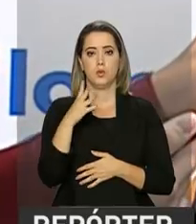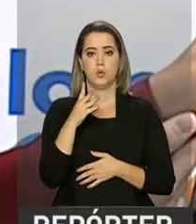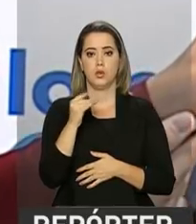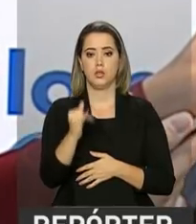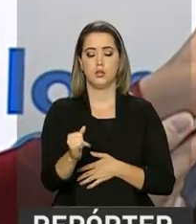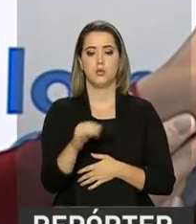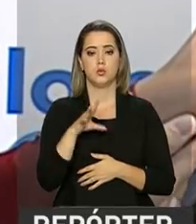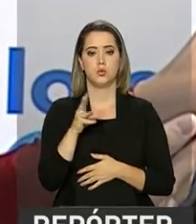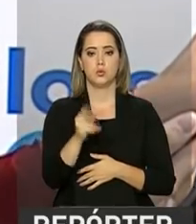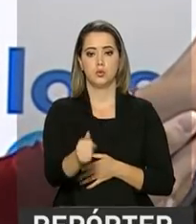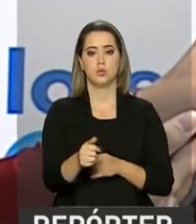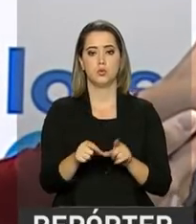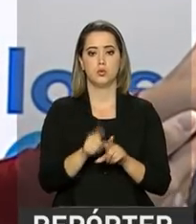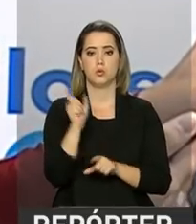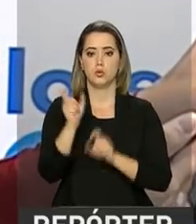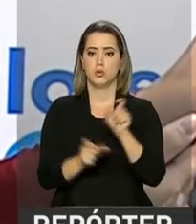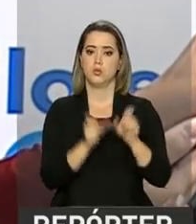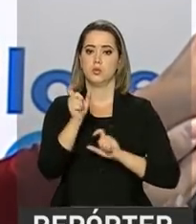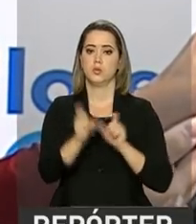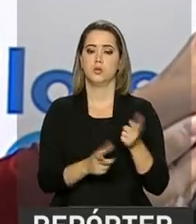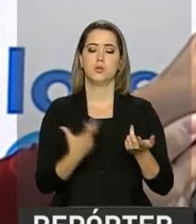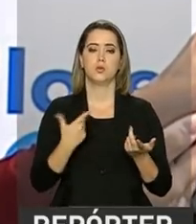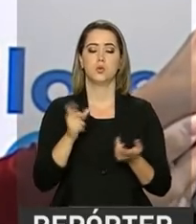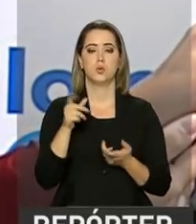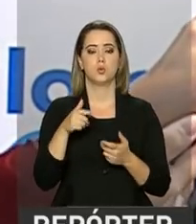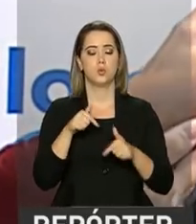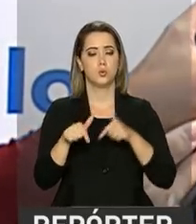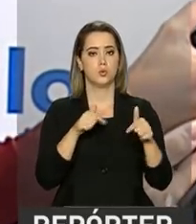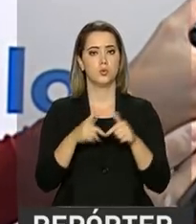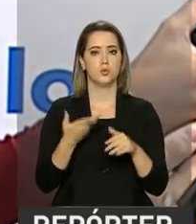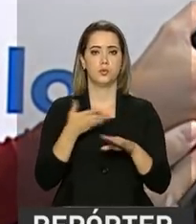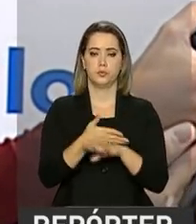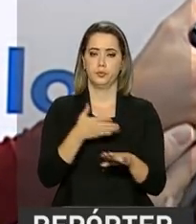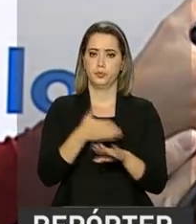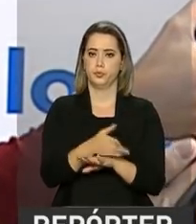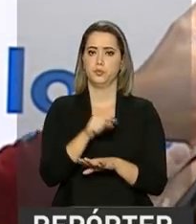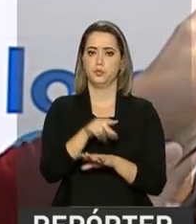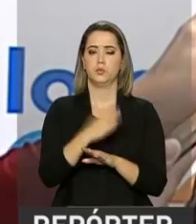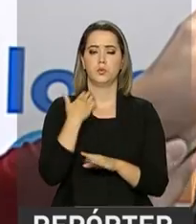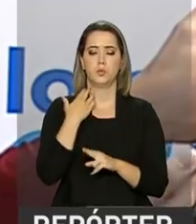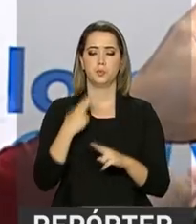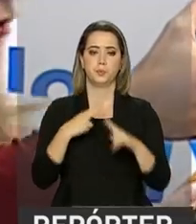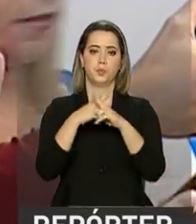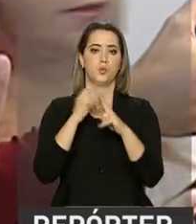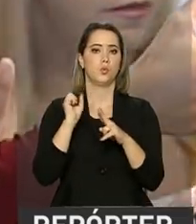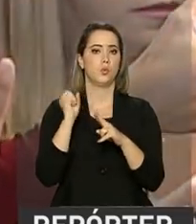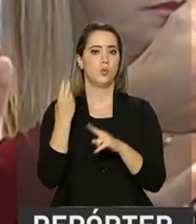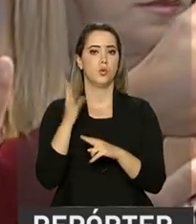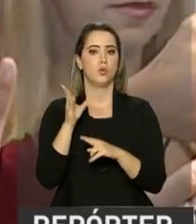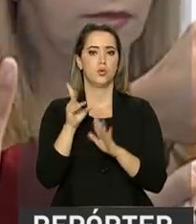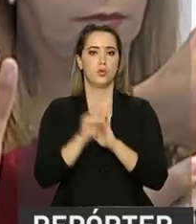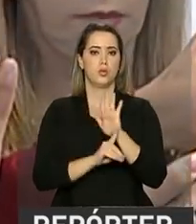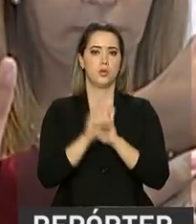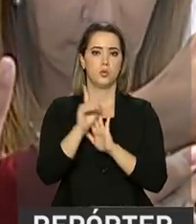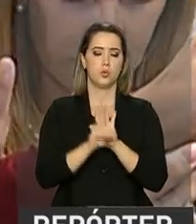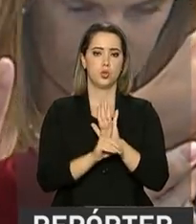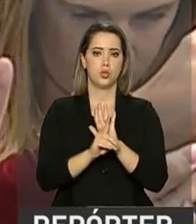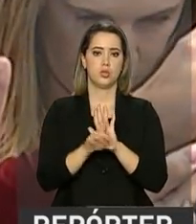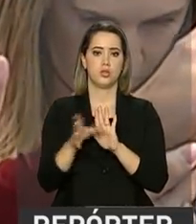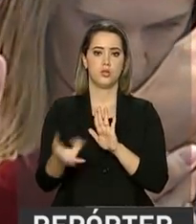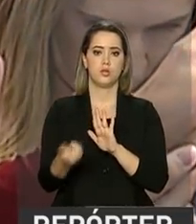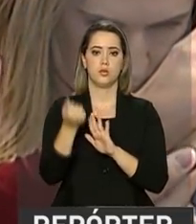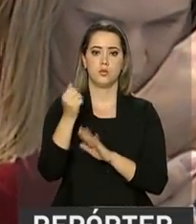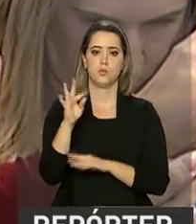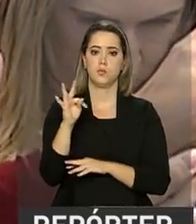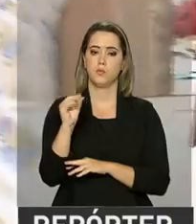a totalidade, quase a totalidade dos trabalhadores comparece a uma agência da Caixa ou já tem o direito a sacar as suas